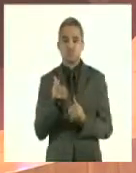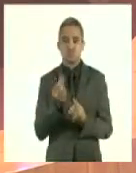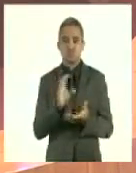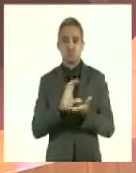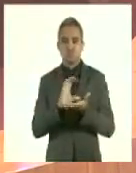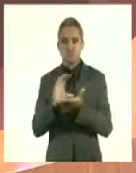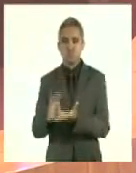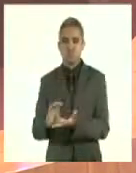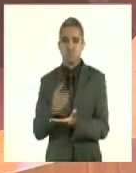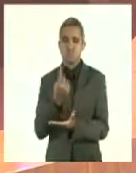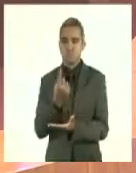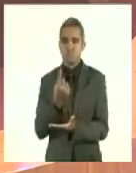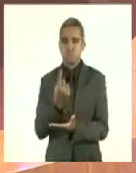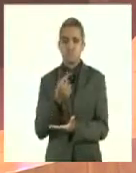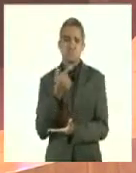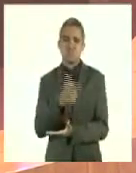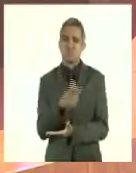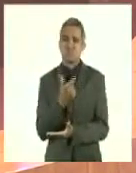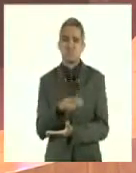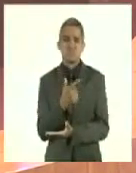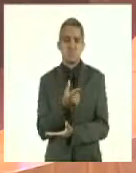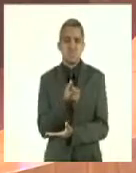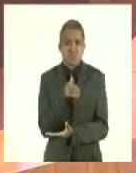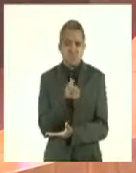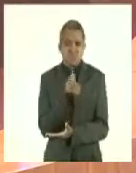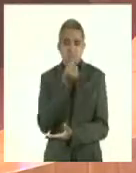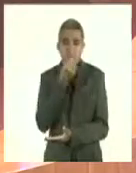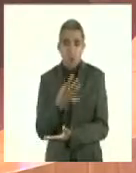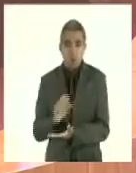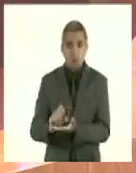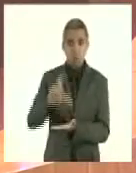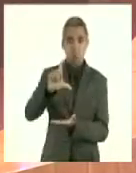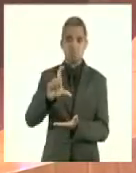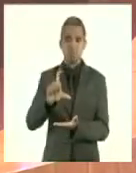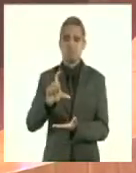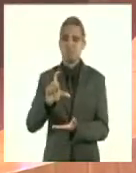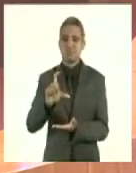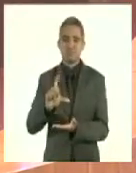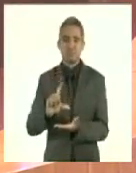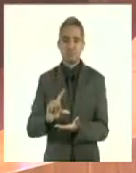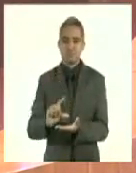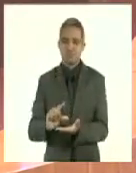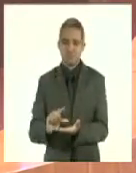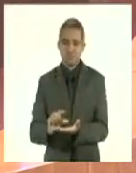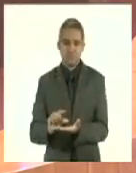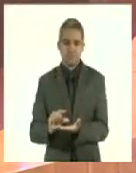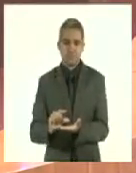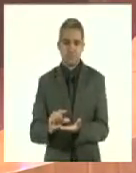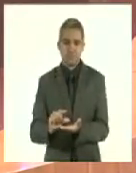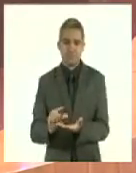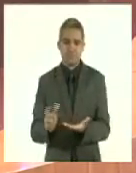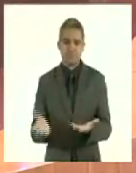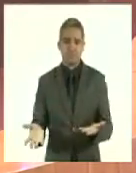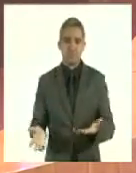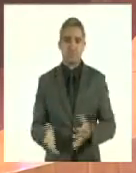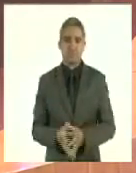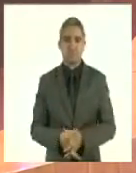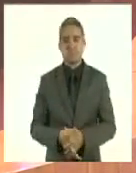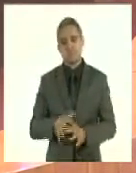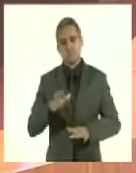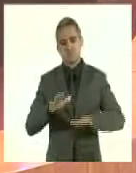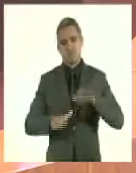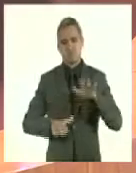um único caixa que não tem recurso suficiente, porque, infelizmente, muitas